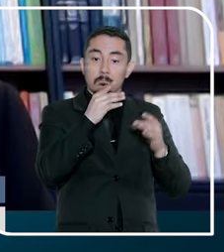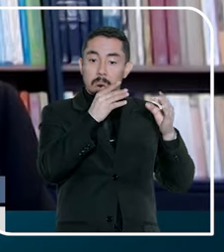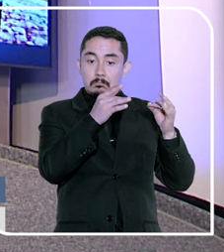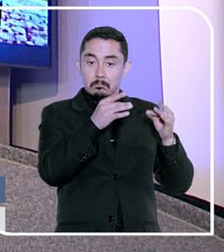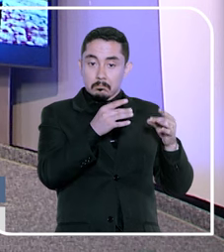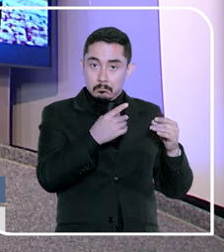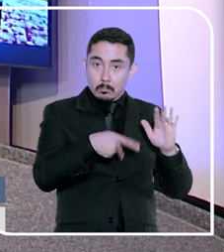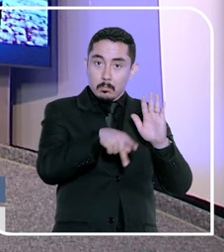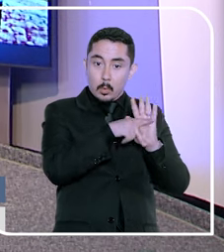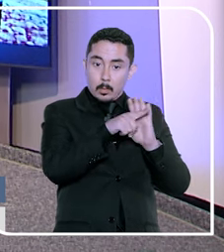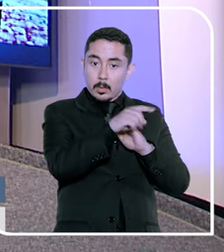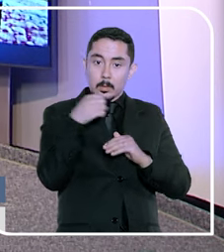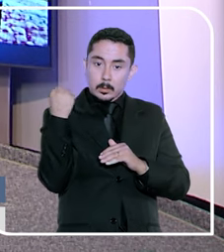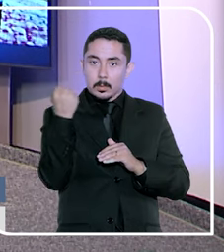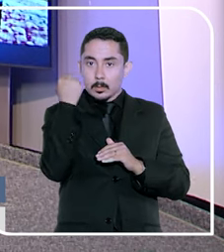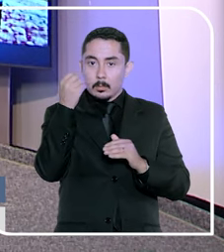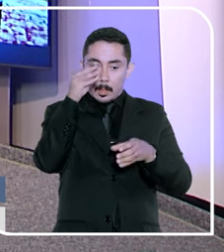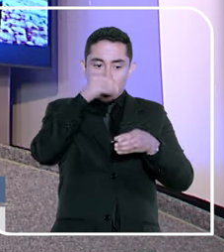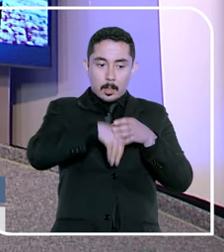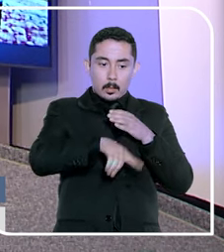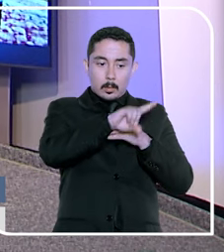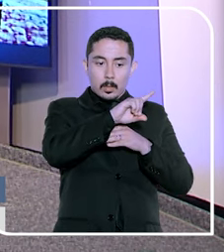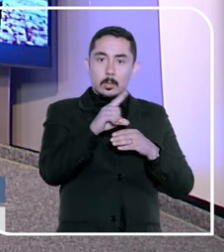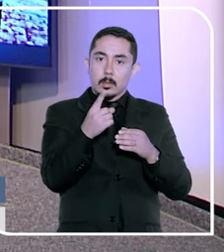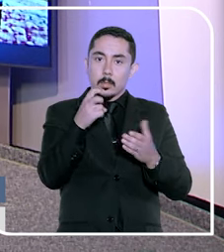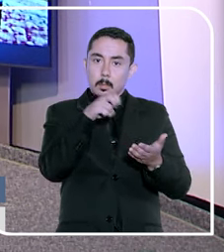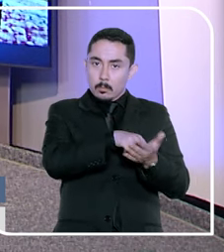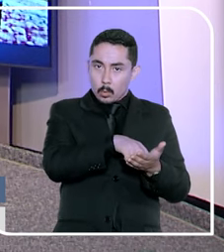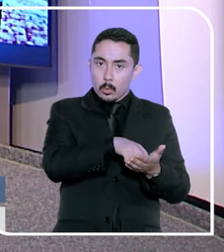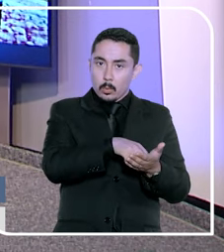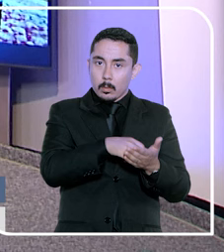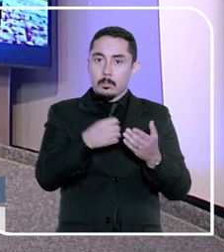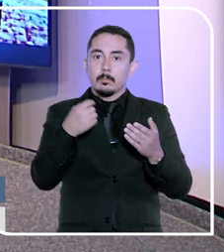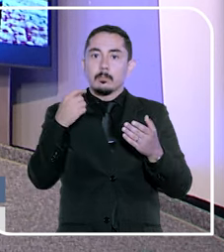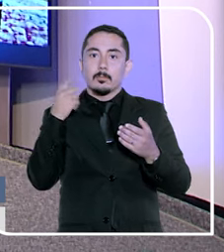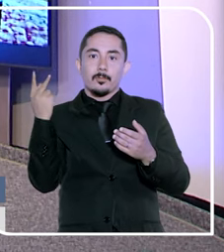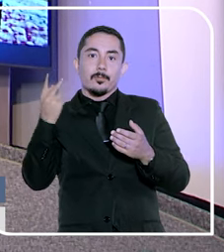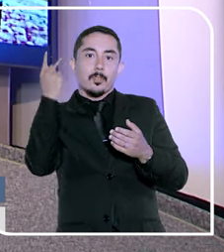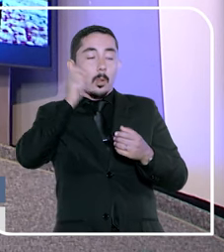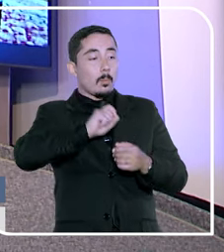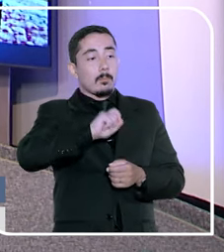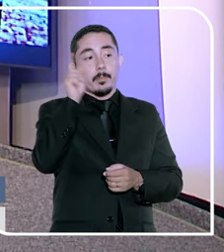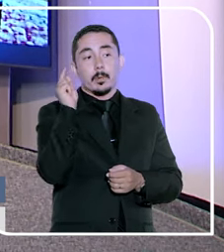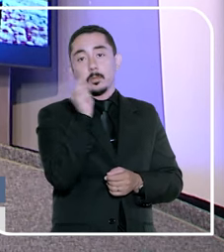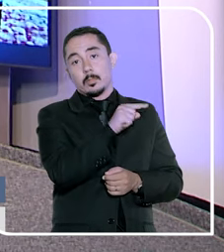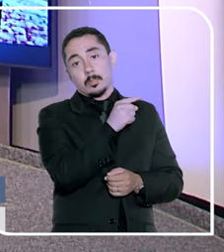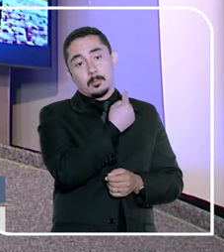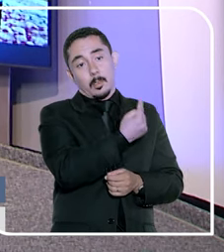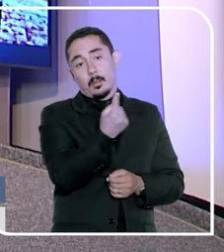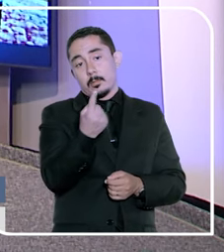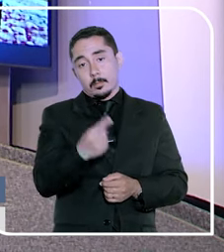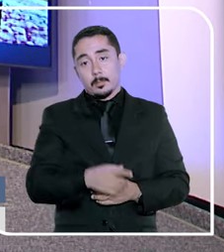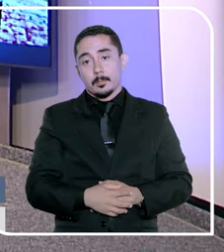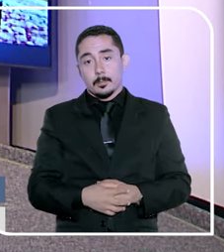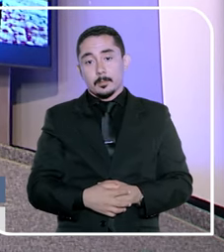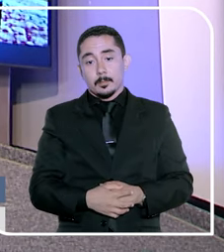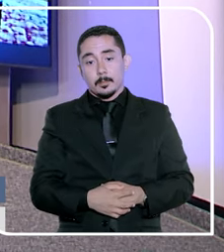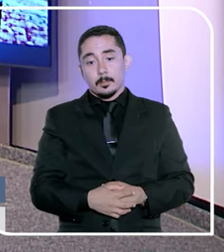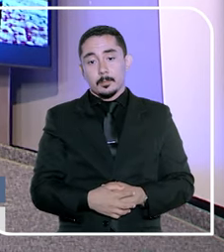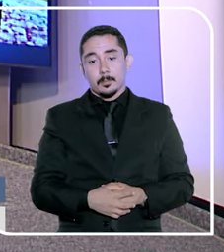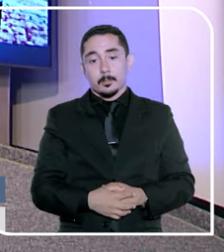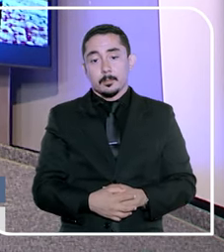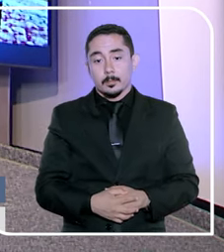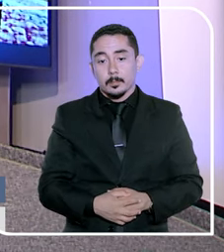no da punibilidade permite uma melhor valoração de cada fato eh a obra então